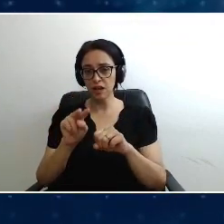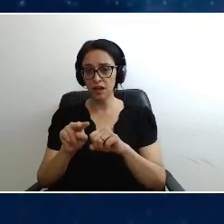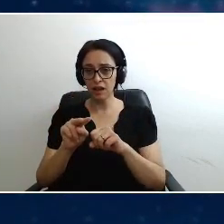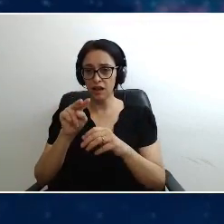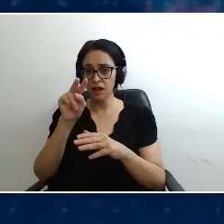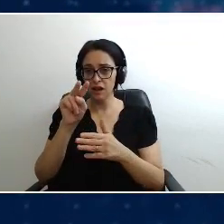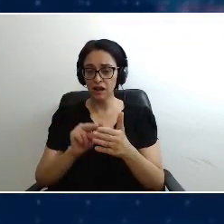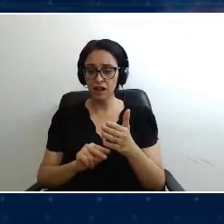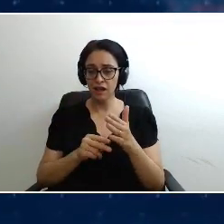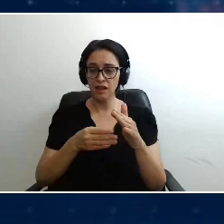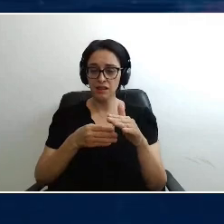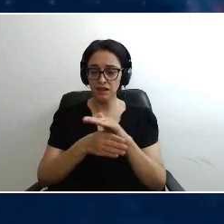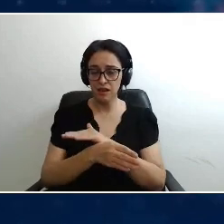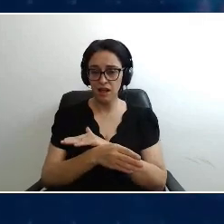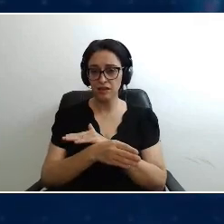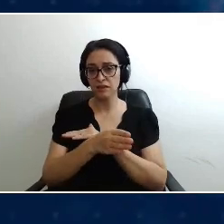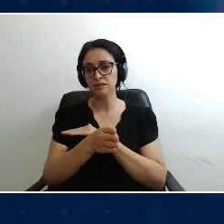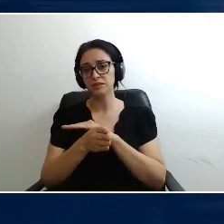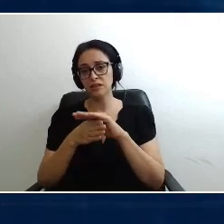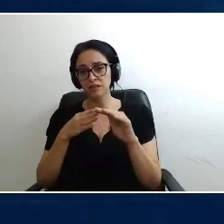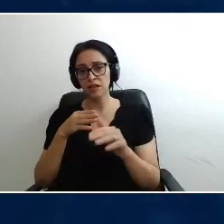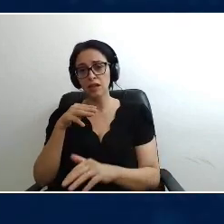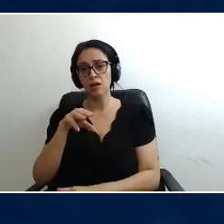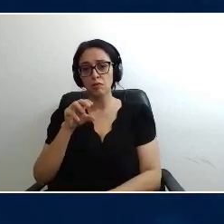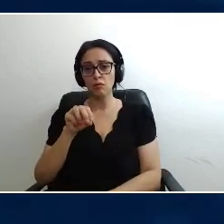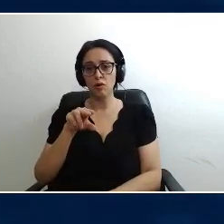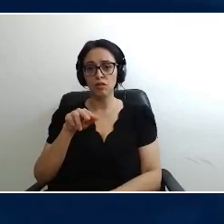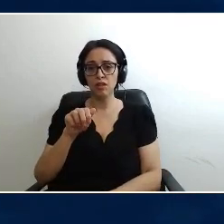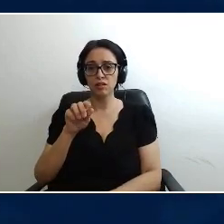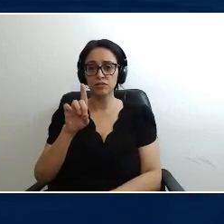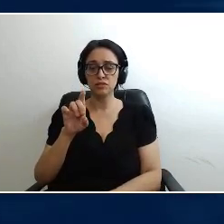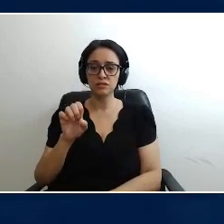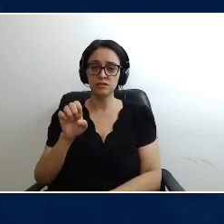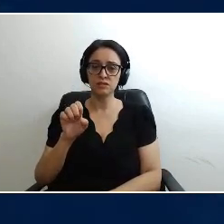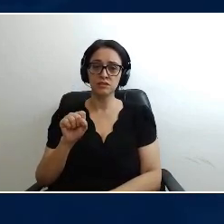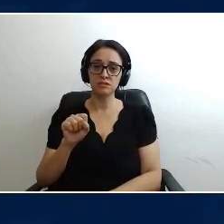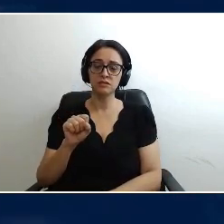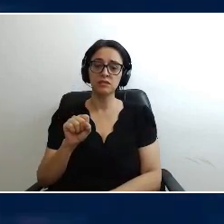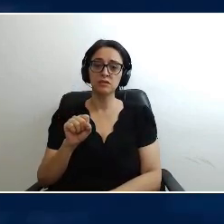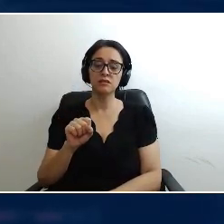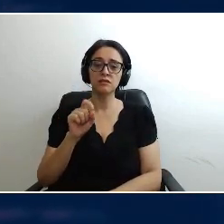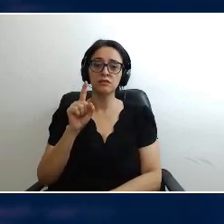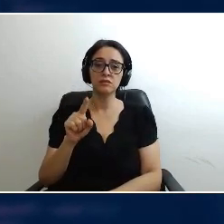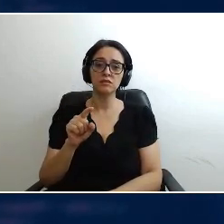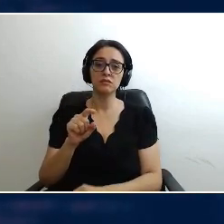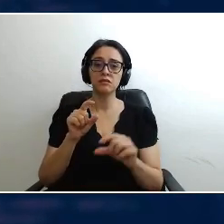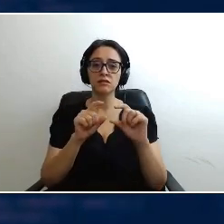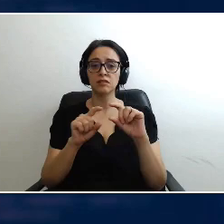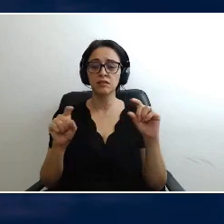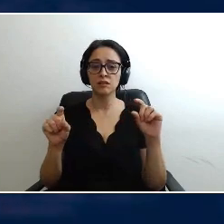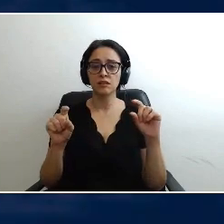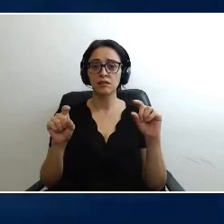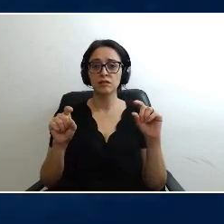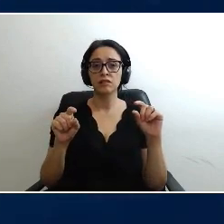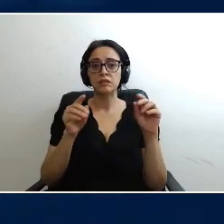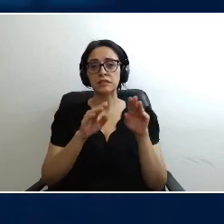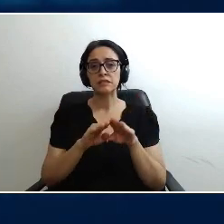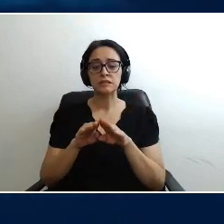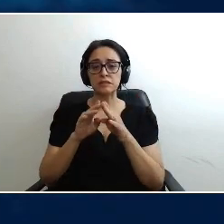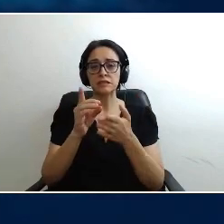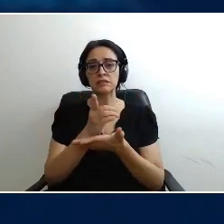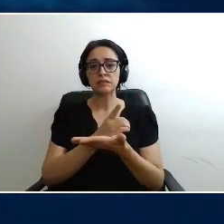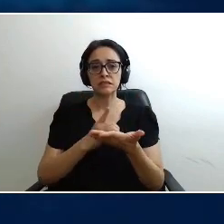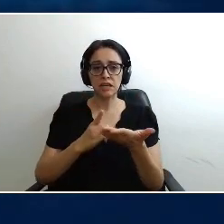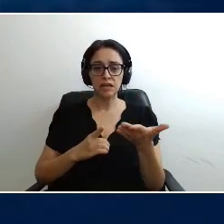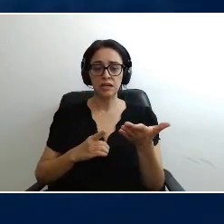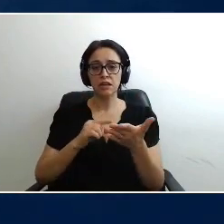saída para o terminal usando monads. Então aquela frase lá de que a OO, né, traz, os design patterns vêm resolver problemas da própria